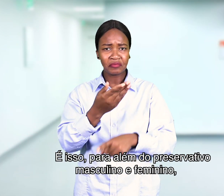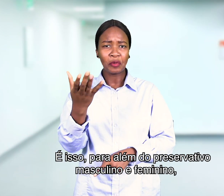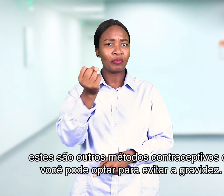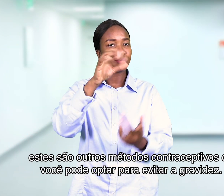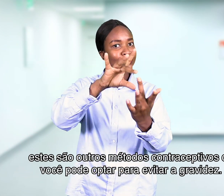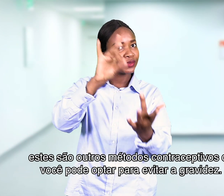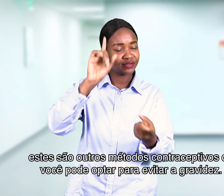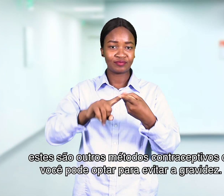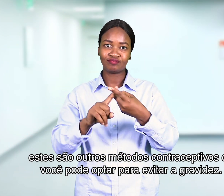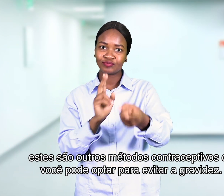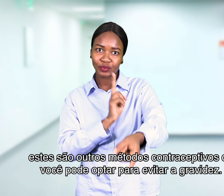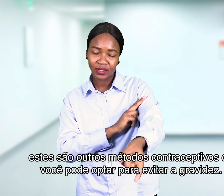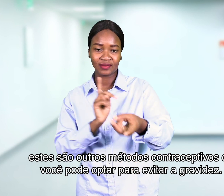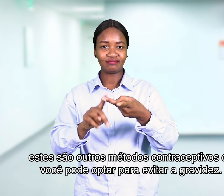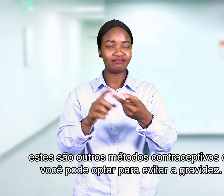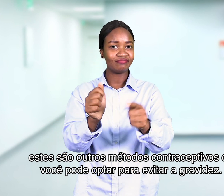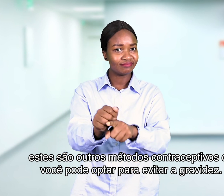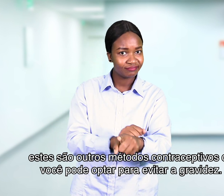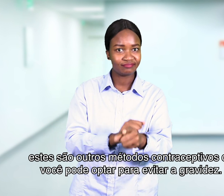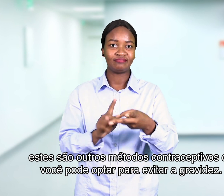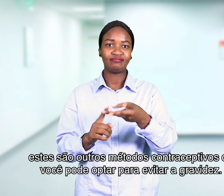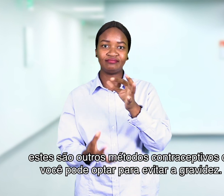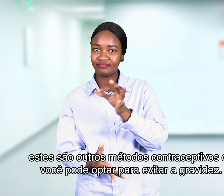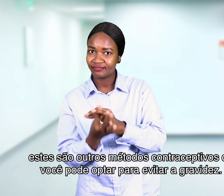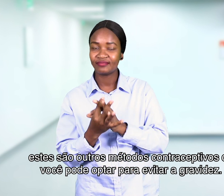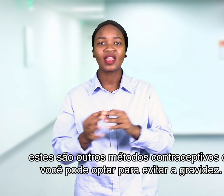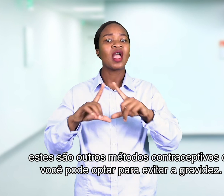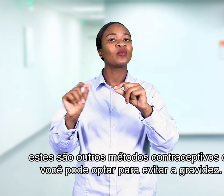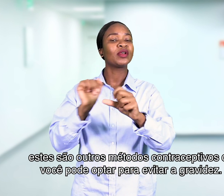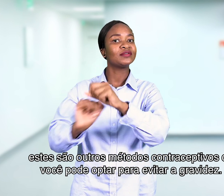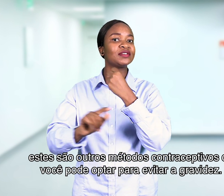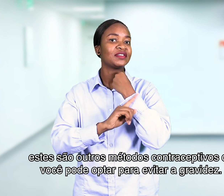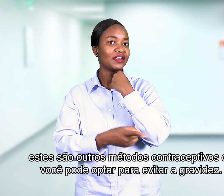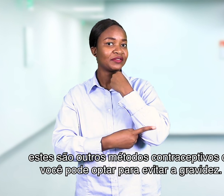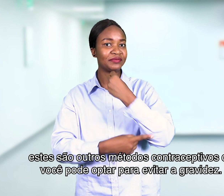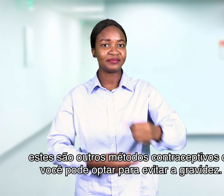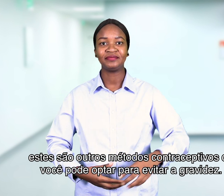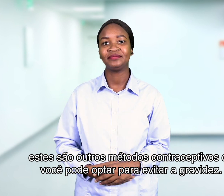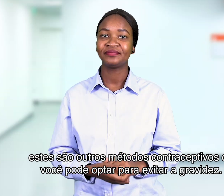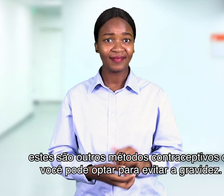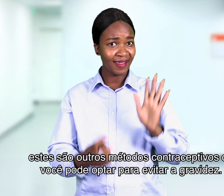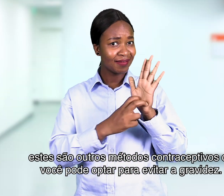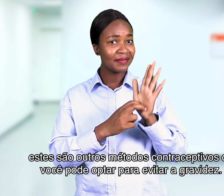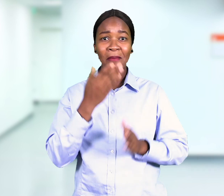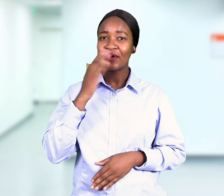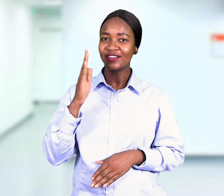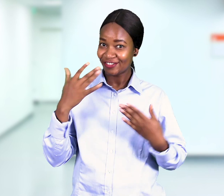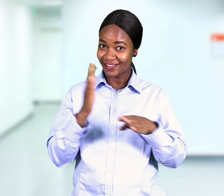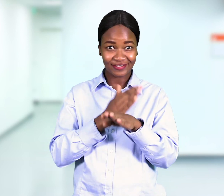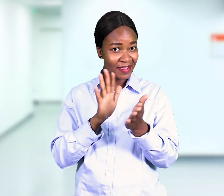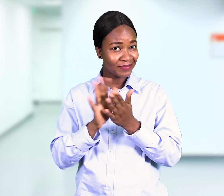Estes são outros métodos contraceptivos que você pode optar para evitar a gravidez.